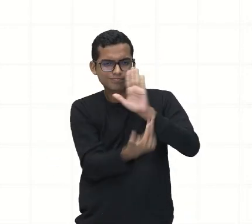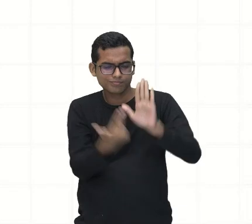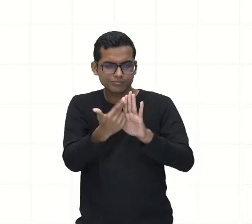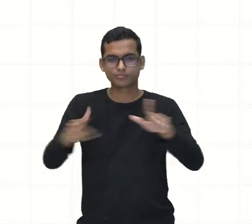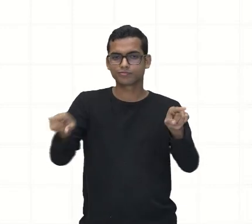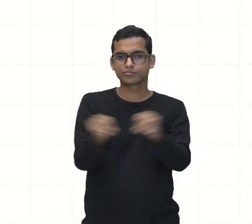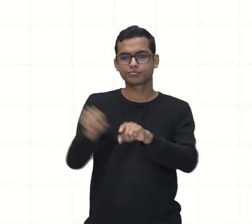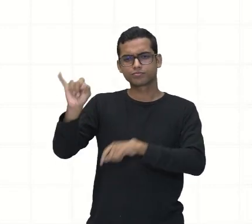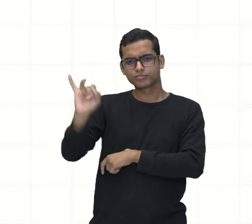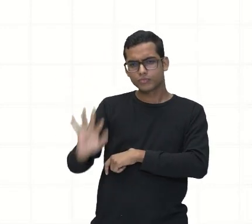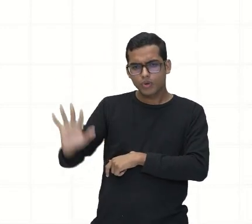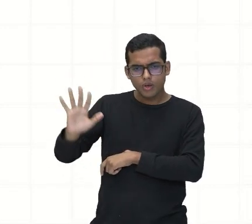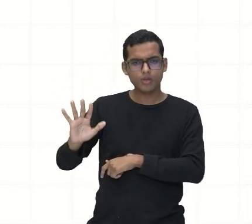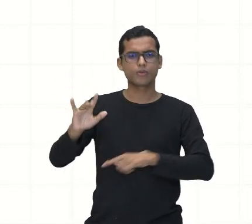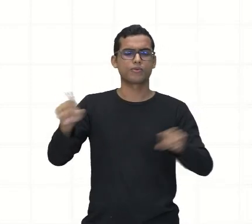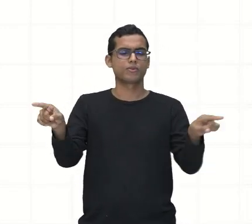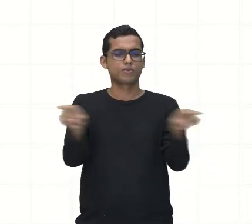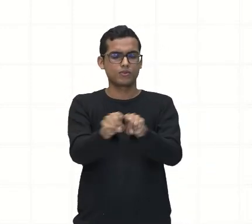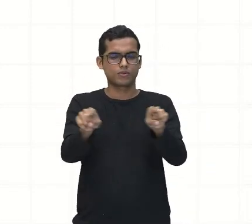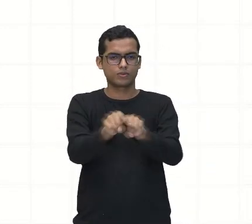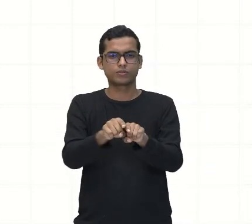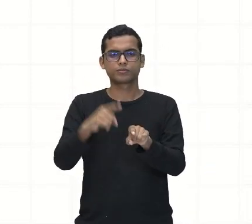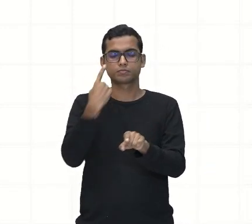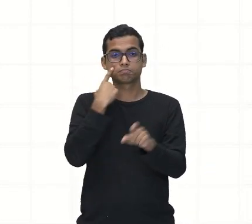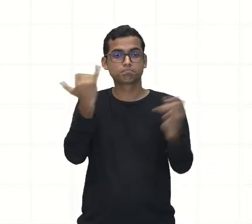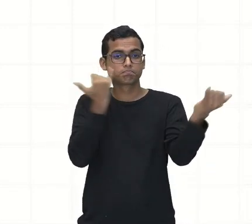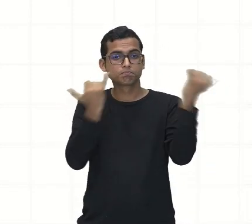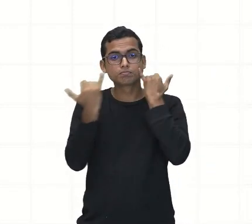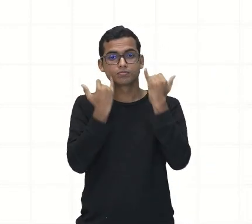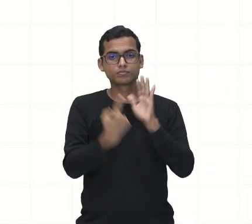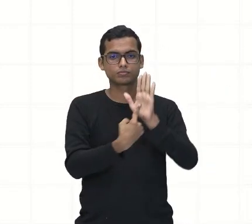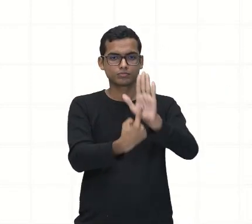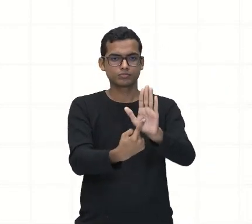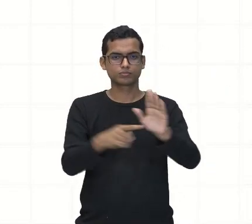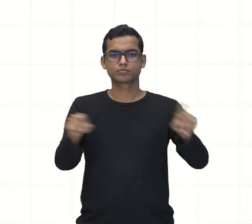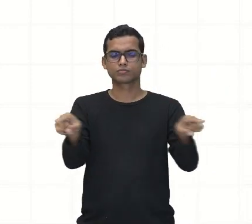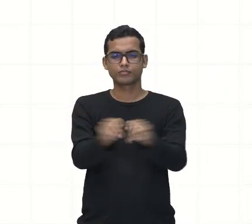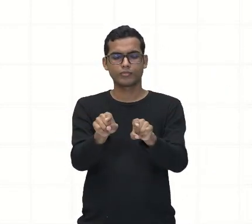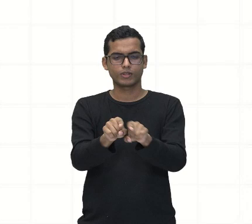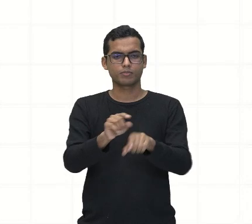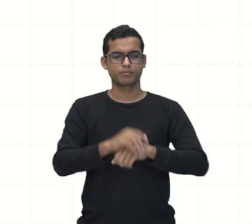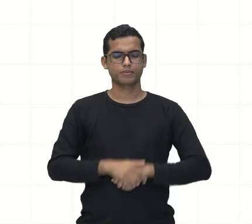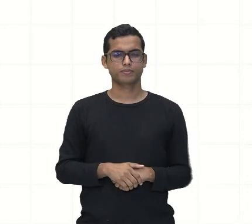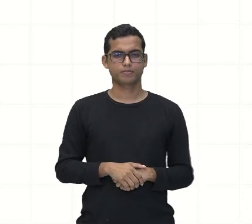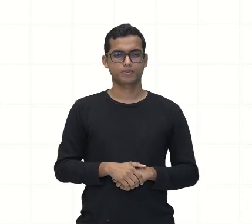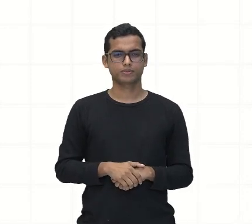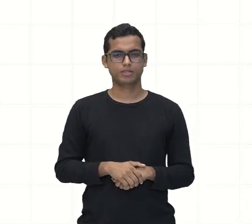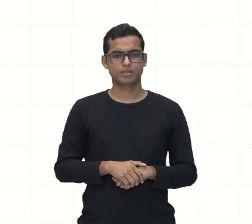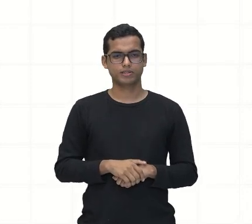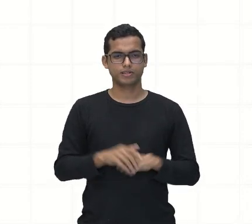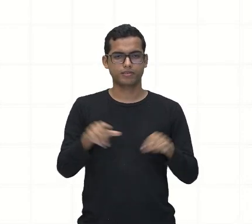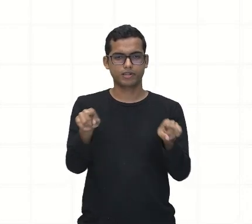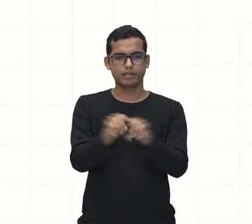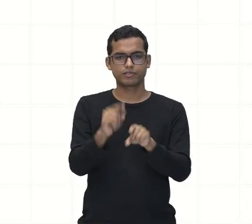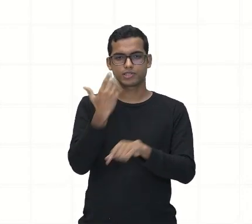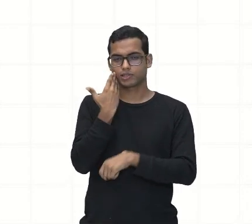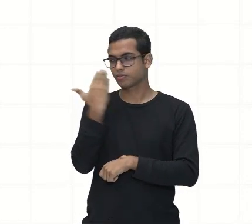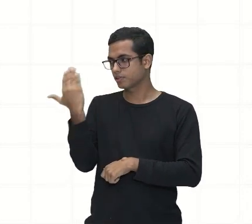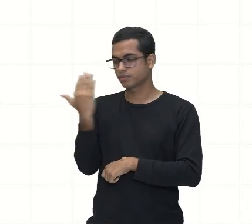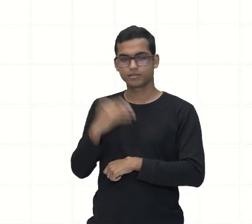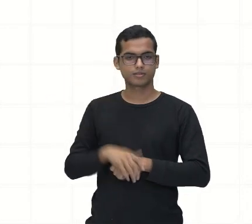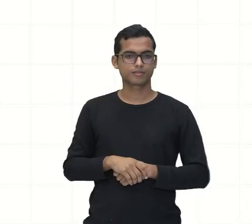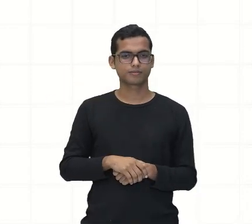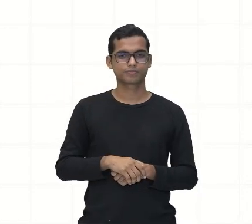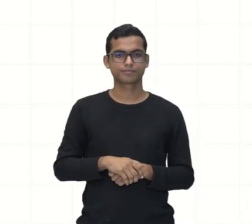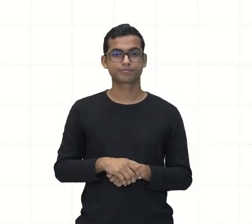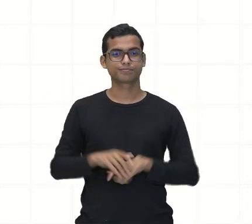tudo junto para transmitir informações de um jeito mais interessante. Muitas vezes, essas imagens têm gráficos de